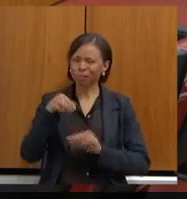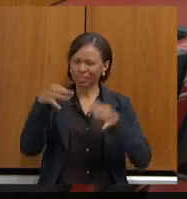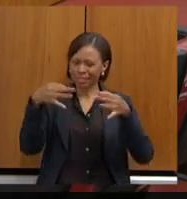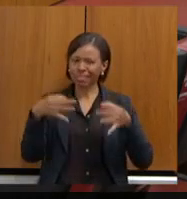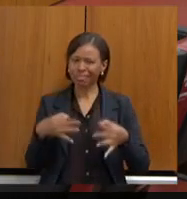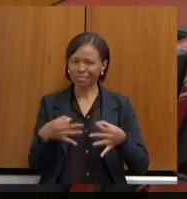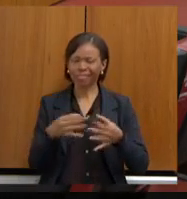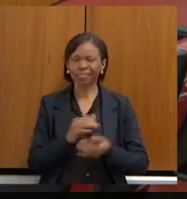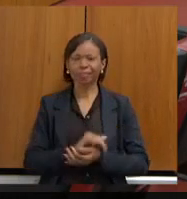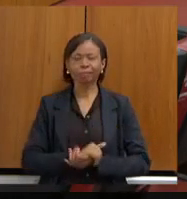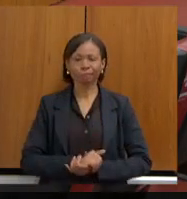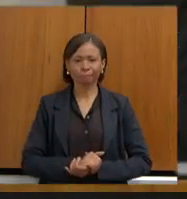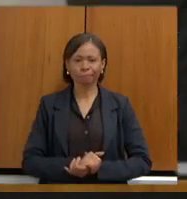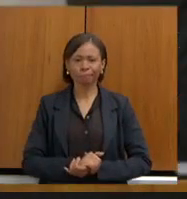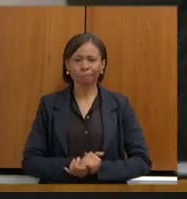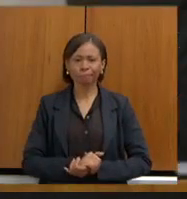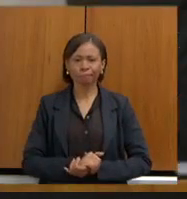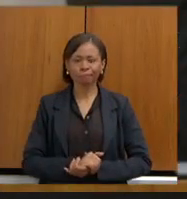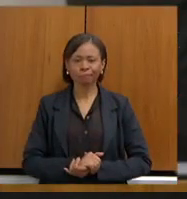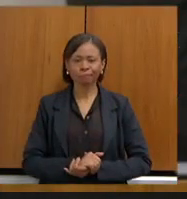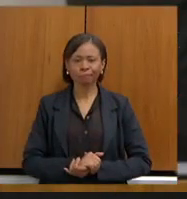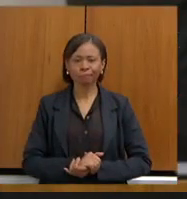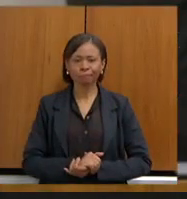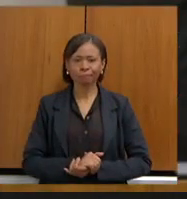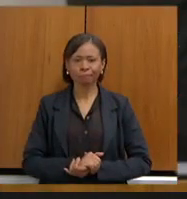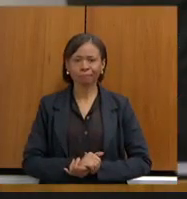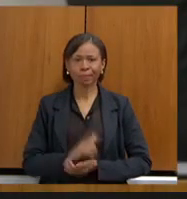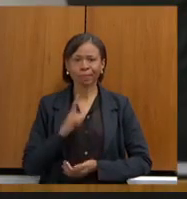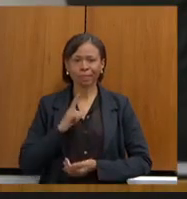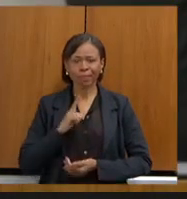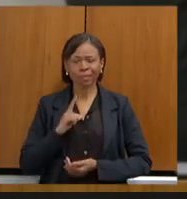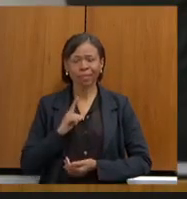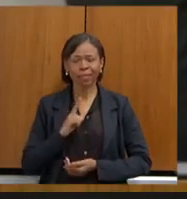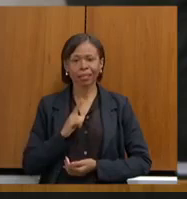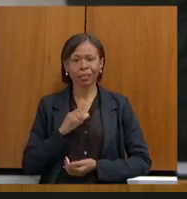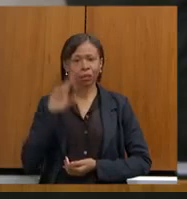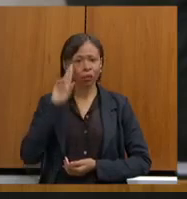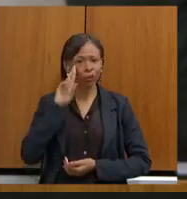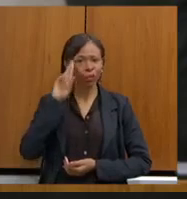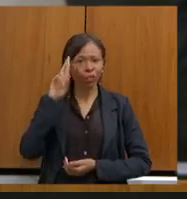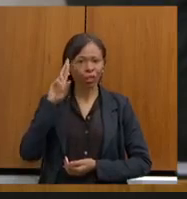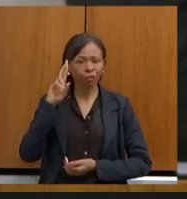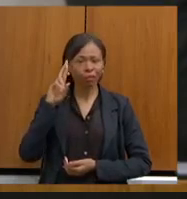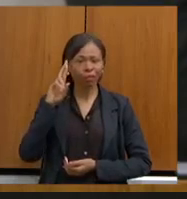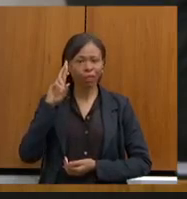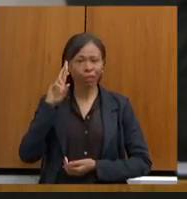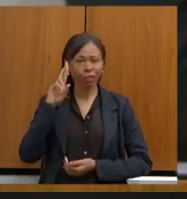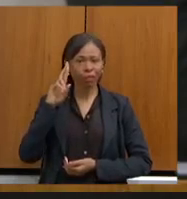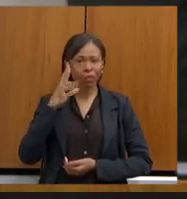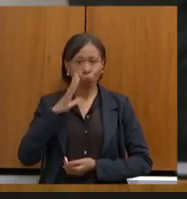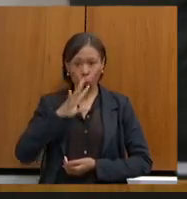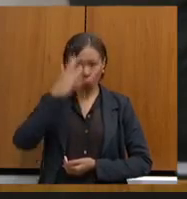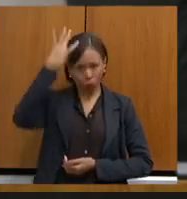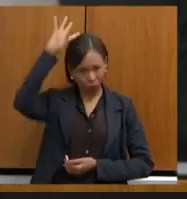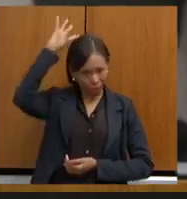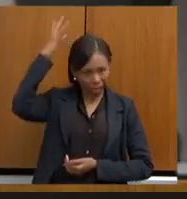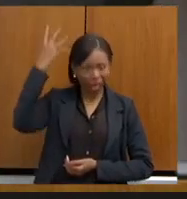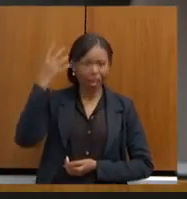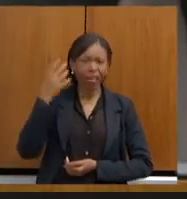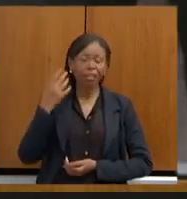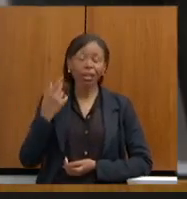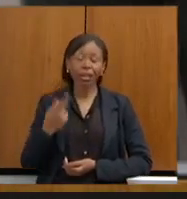registramos a presença do tenente-coronel edirlei Viana da Silva chefe da 4ª seção do estado maior do Corpo de Bombeiros Militar